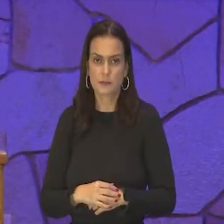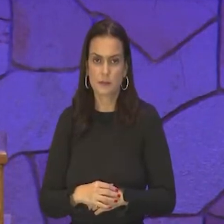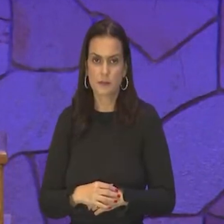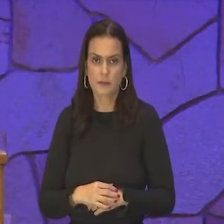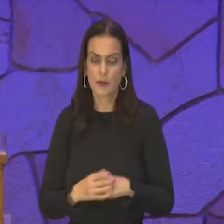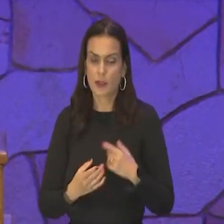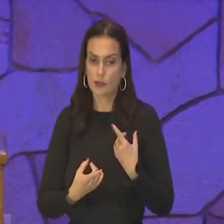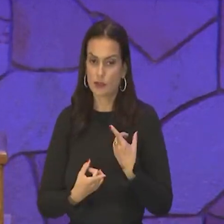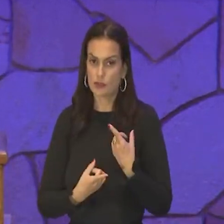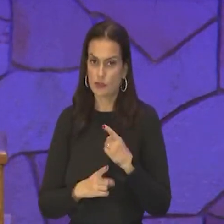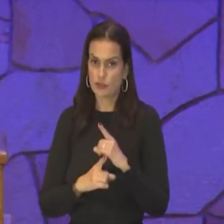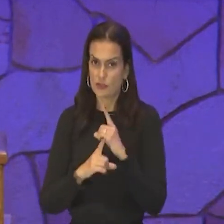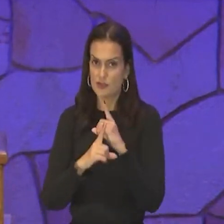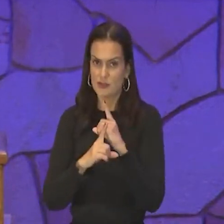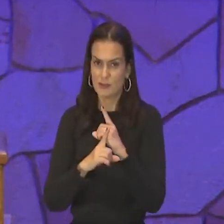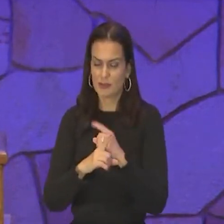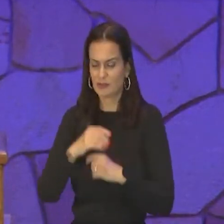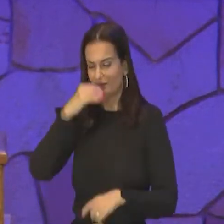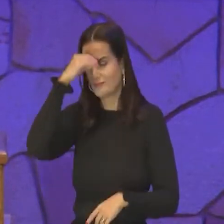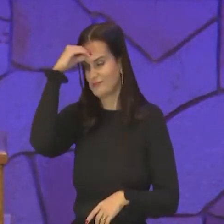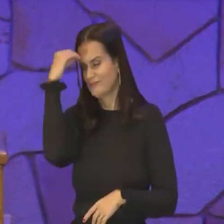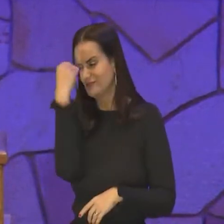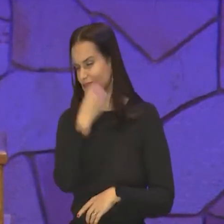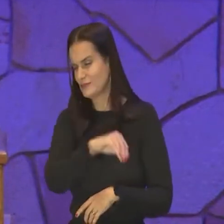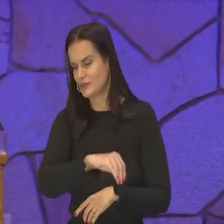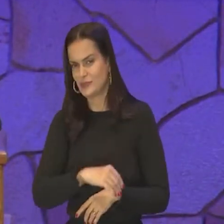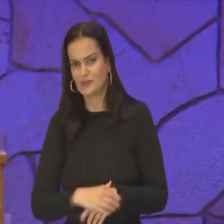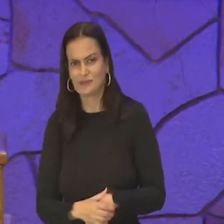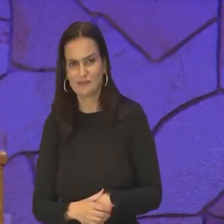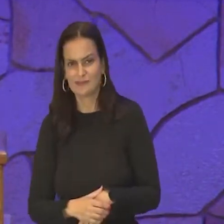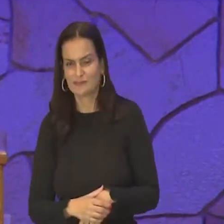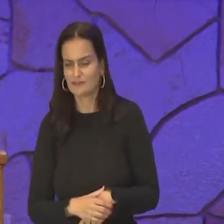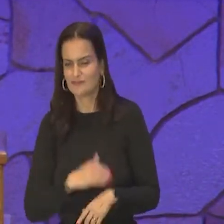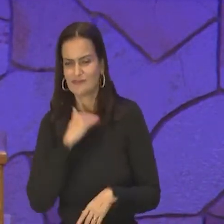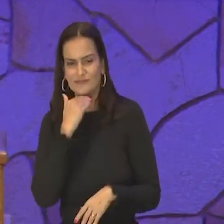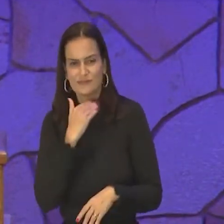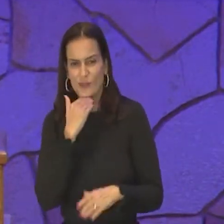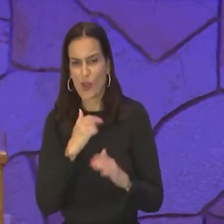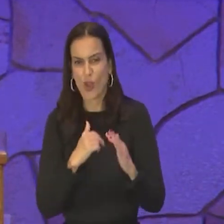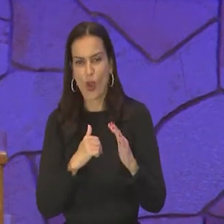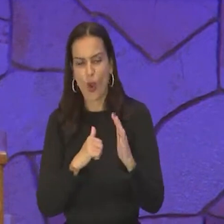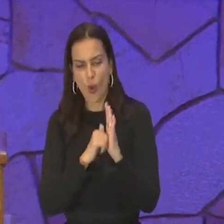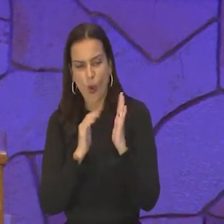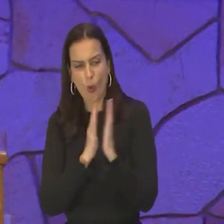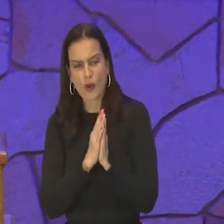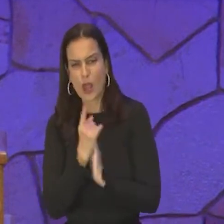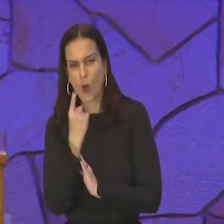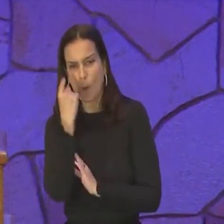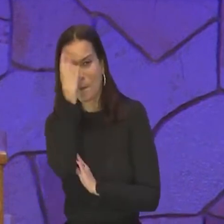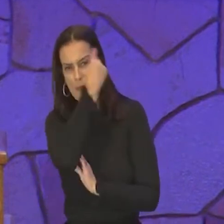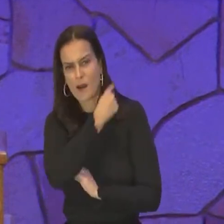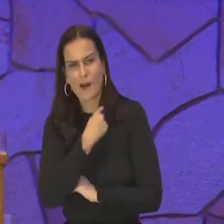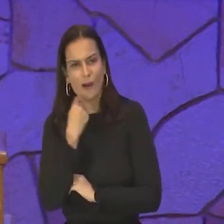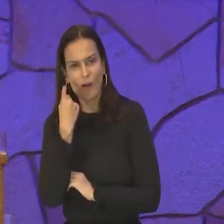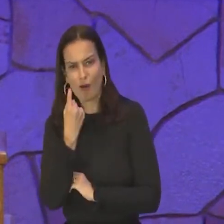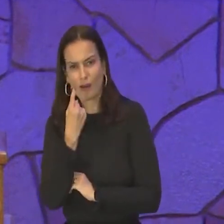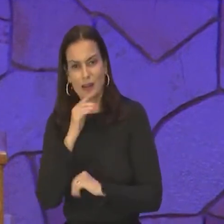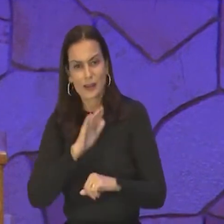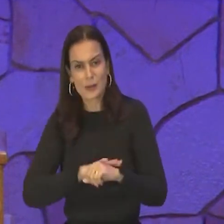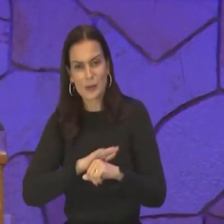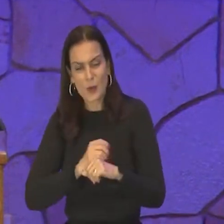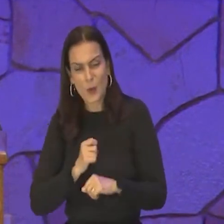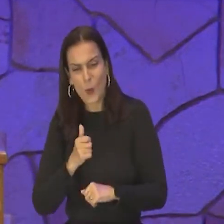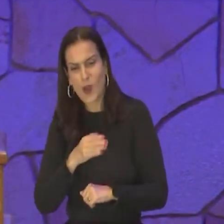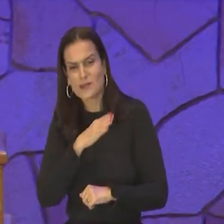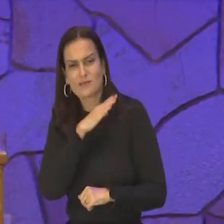Os discípulos eram indispostos, não puderam orar sequer uma hora com o Senhor no momento em que ele estava para